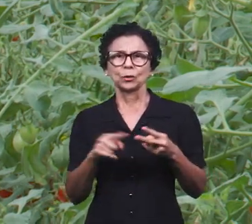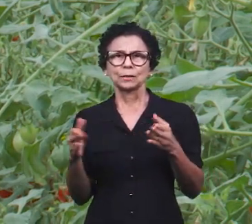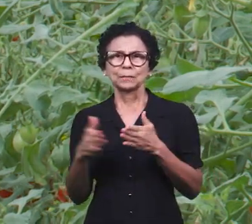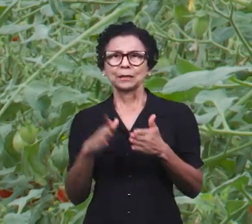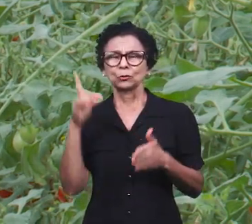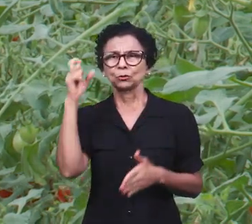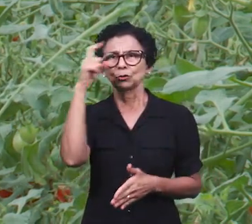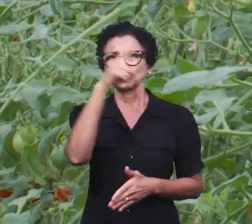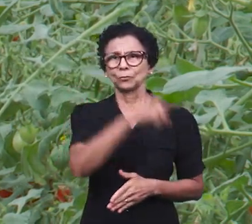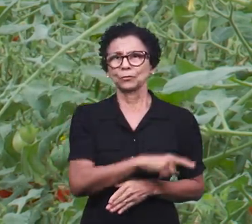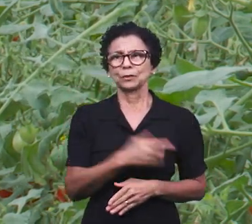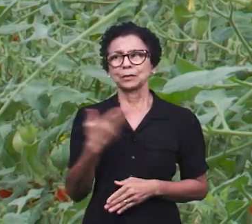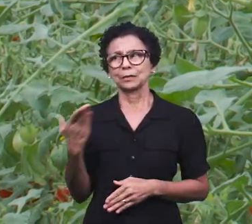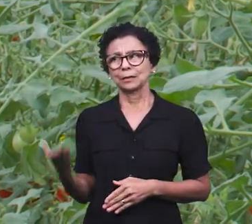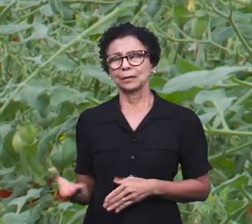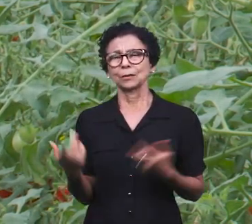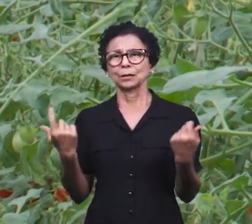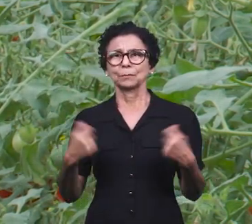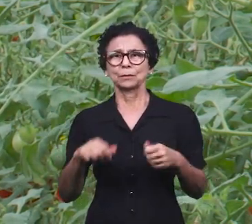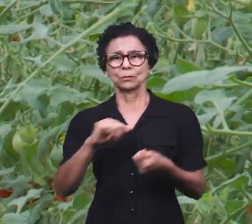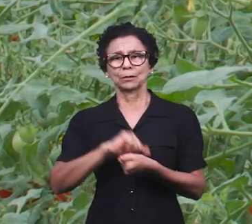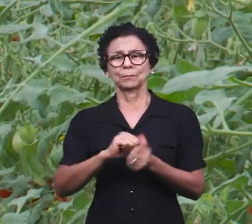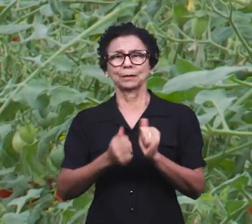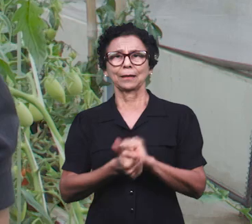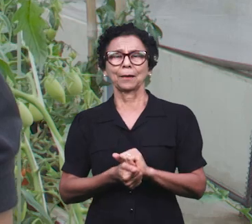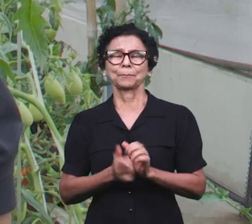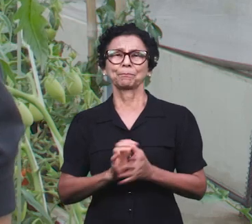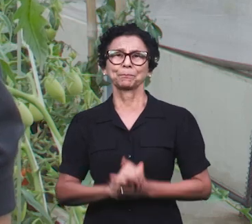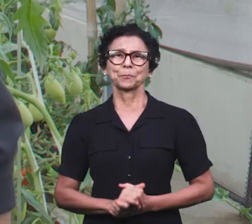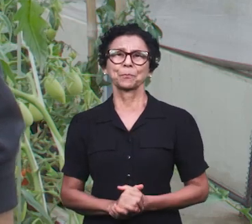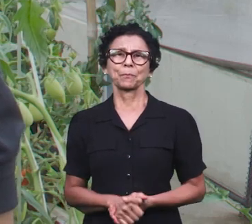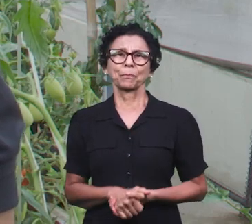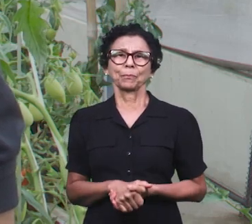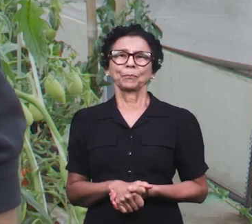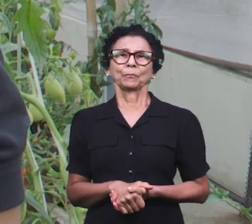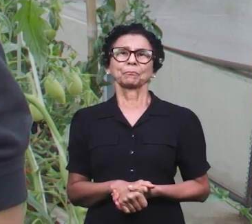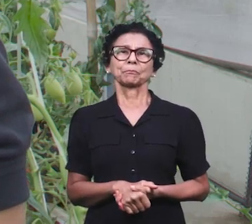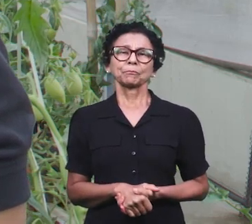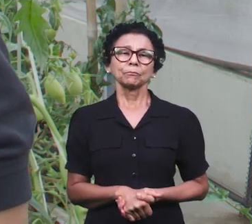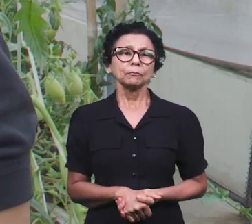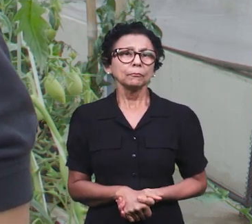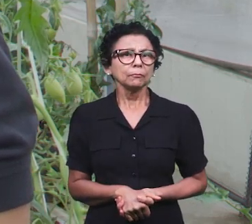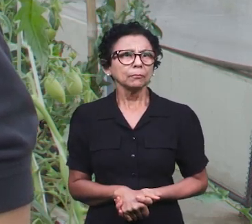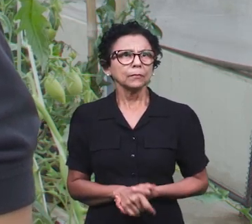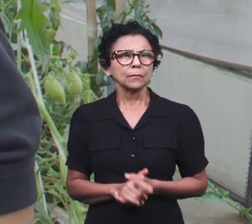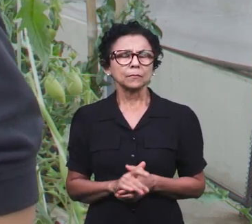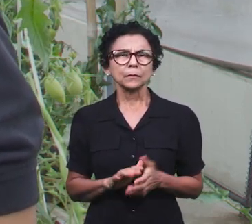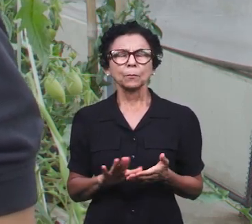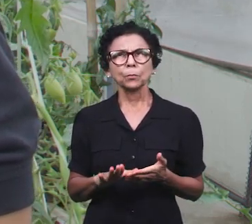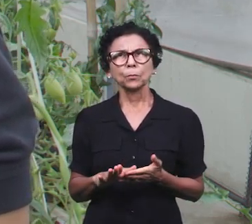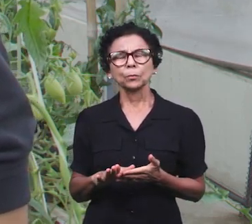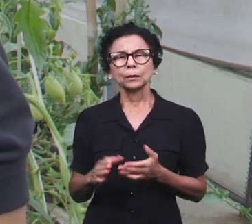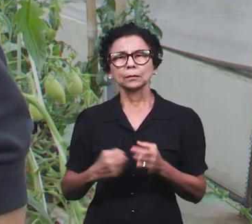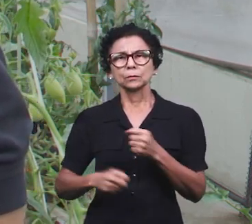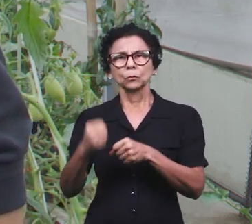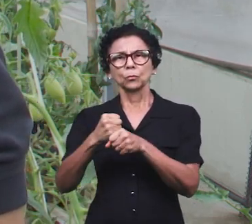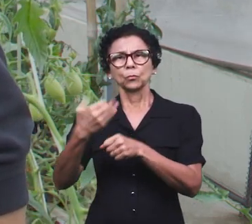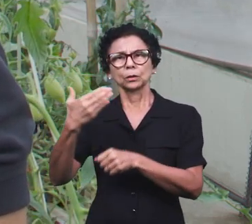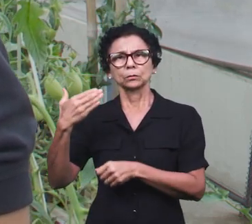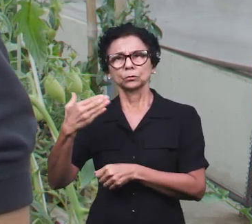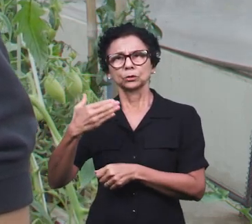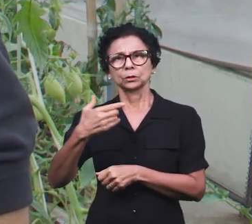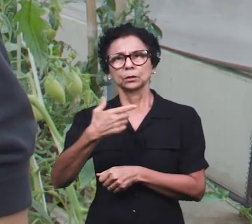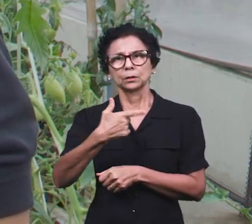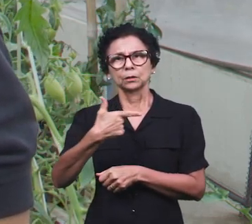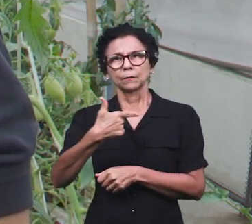disso, esta horta também precisou se adaptar. Foi um ano bem atípico. Desde 2019 que a gente vem cultivando aqui,